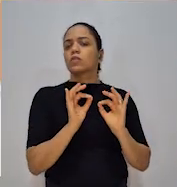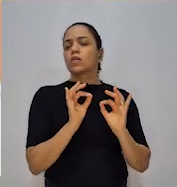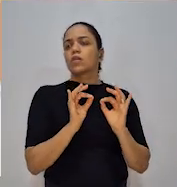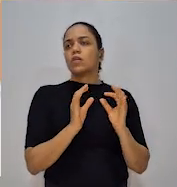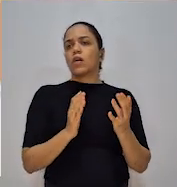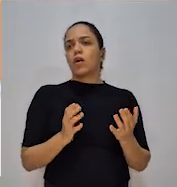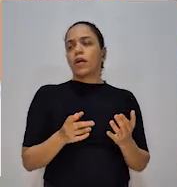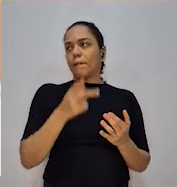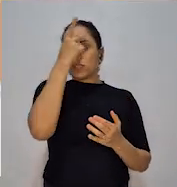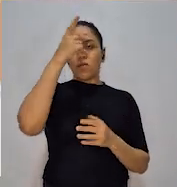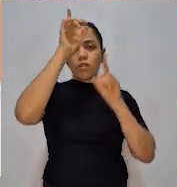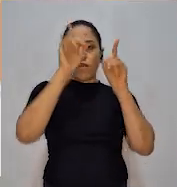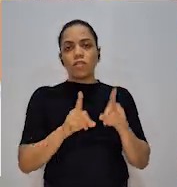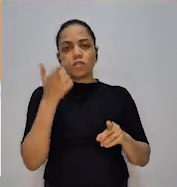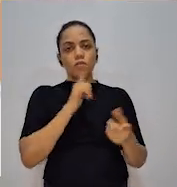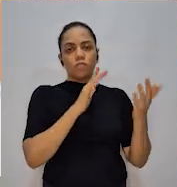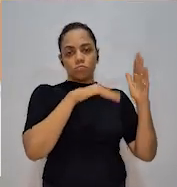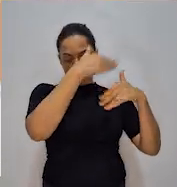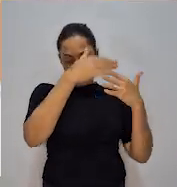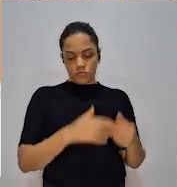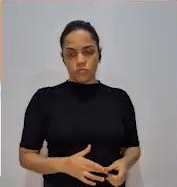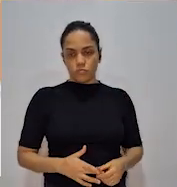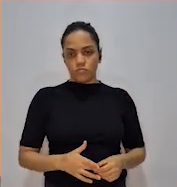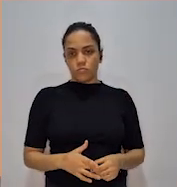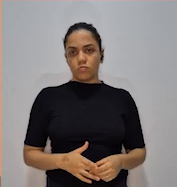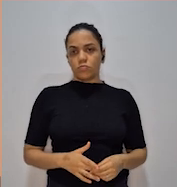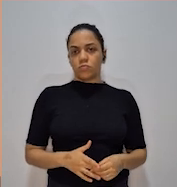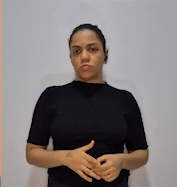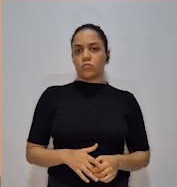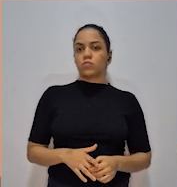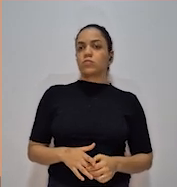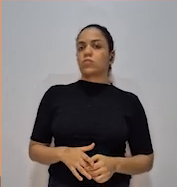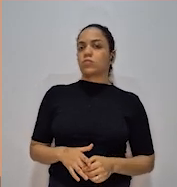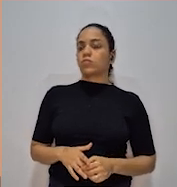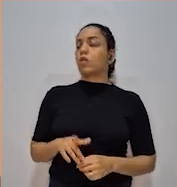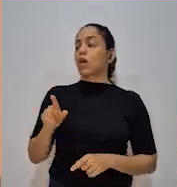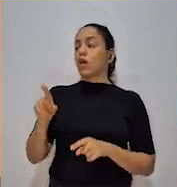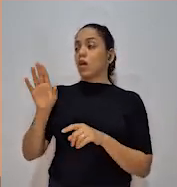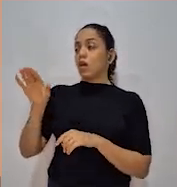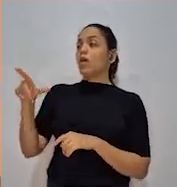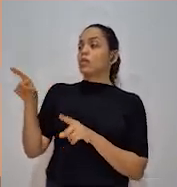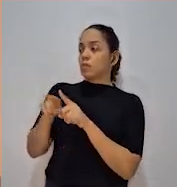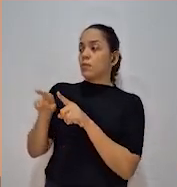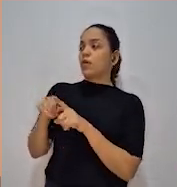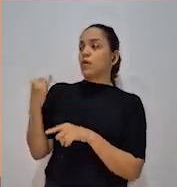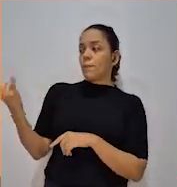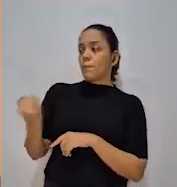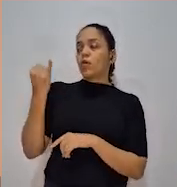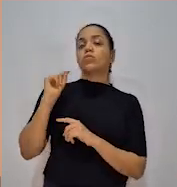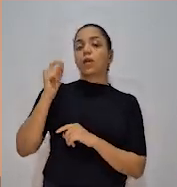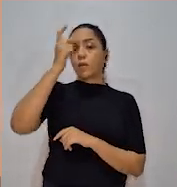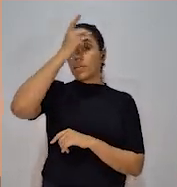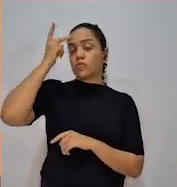para que as pessoas com deficiência possam prosperar. E Simone, também é bem importante que as pessoas